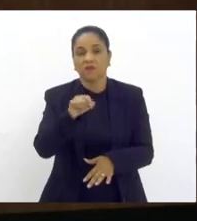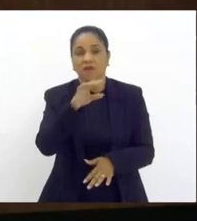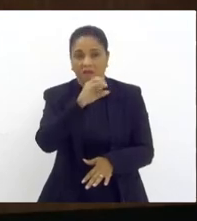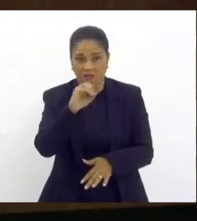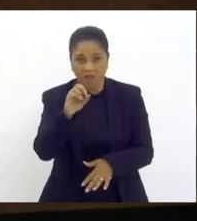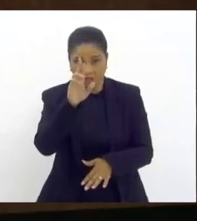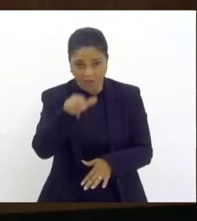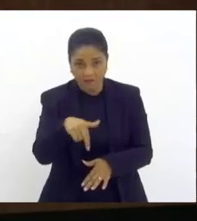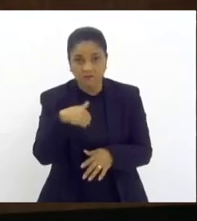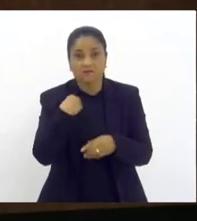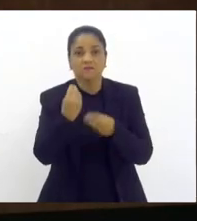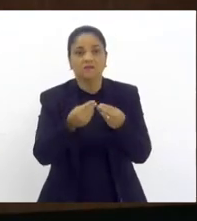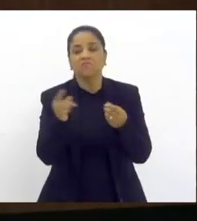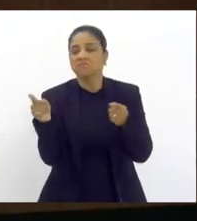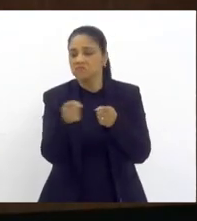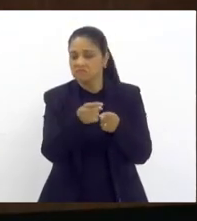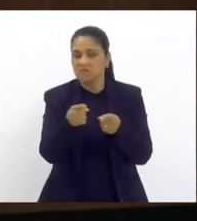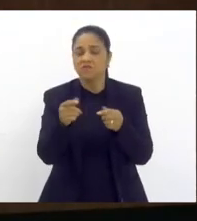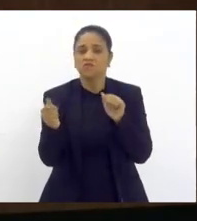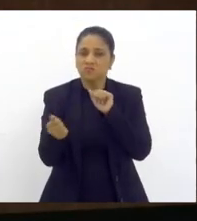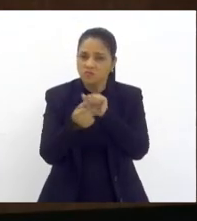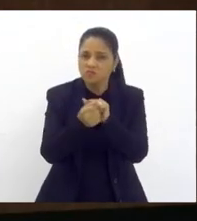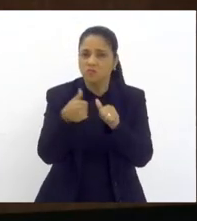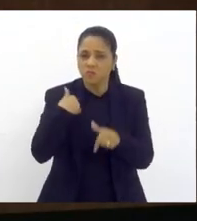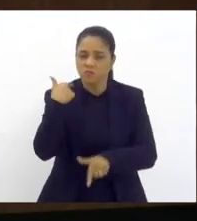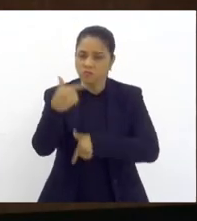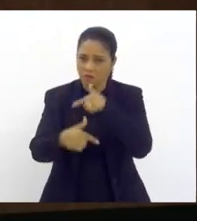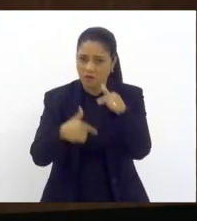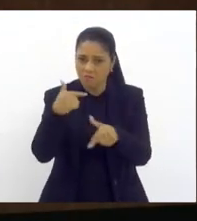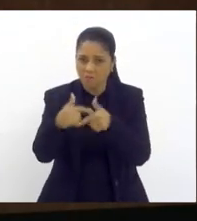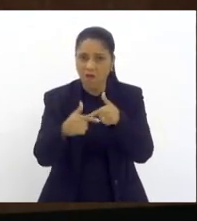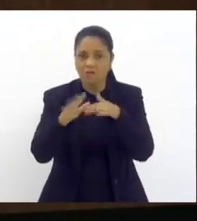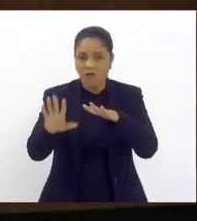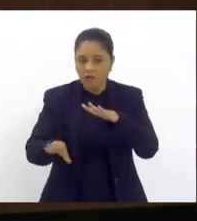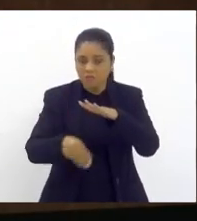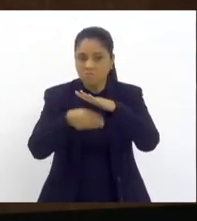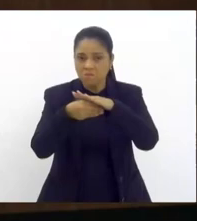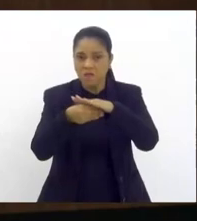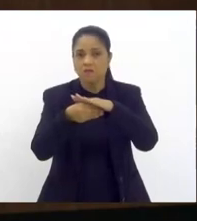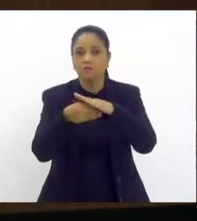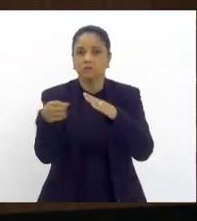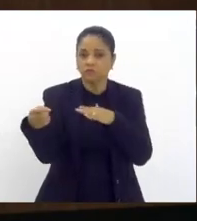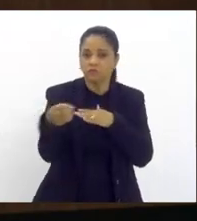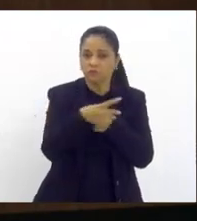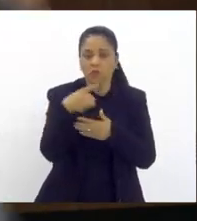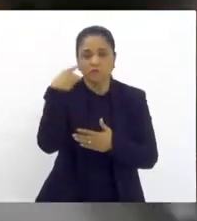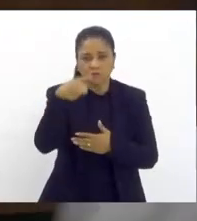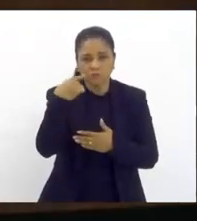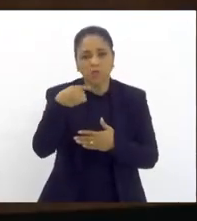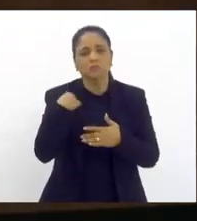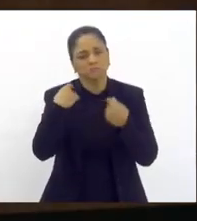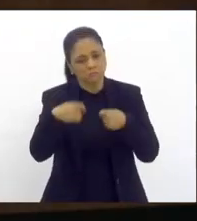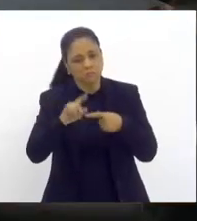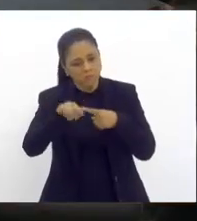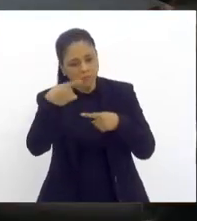deputada, a companheira que está presente no trabalho, quem são as emendas dos nobres deputados que eu gostaria depois de conversar.